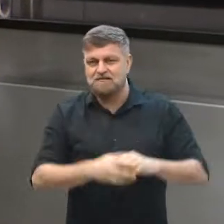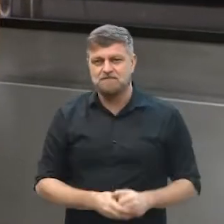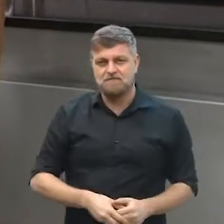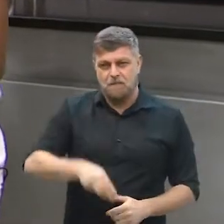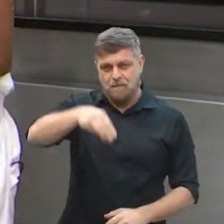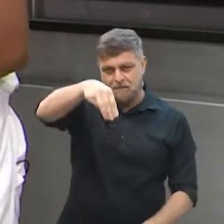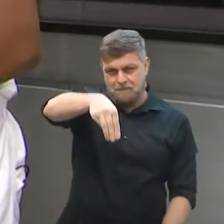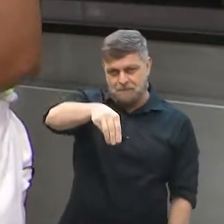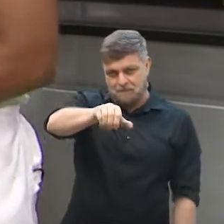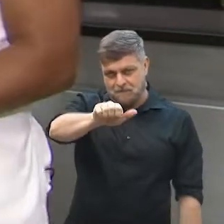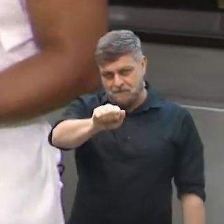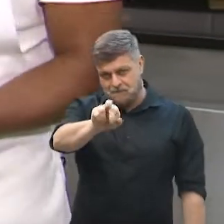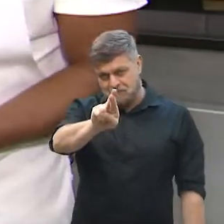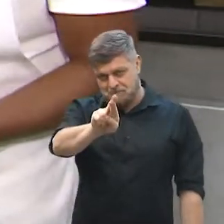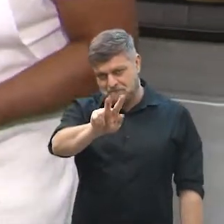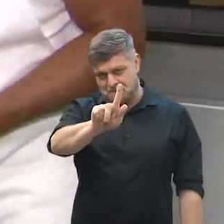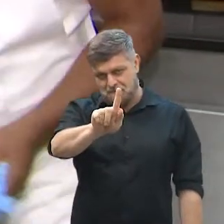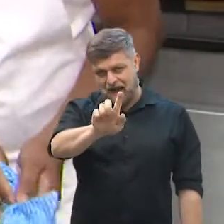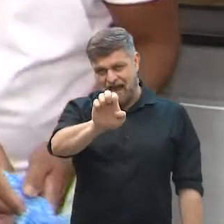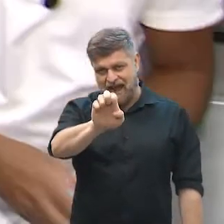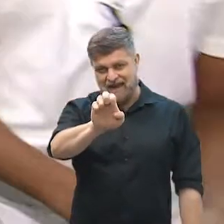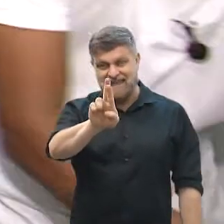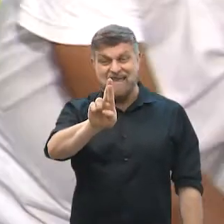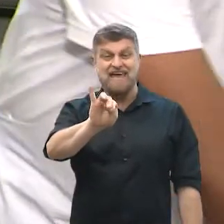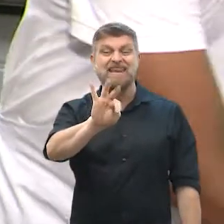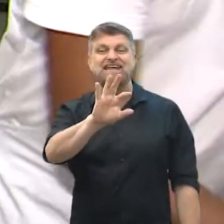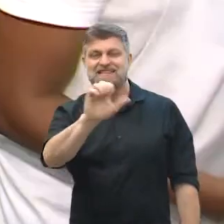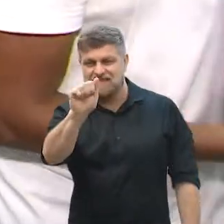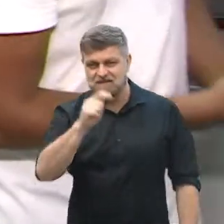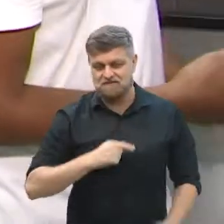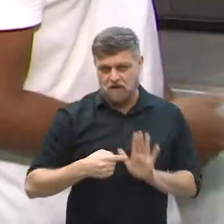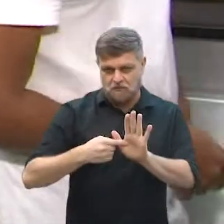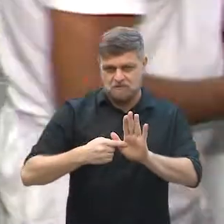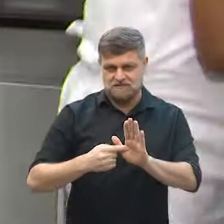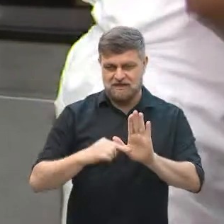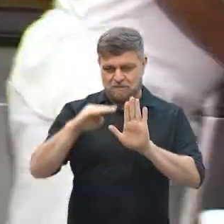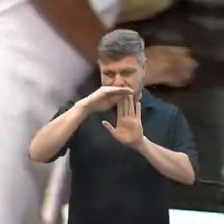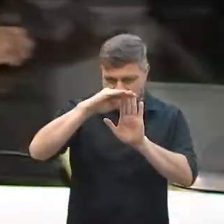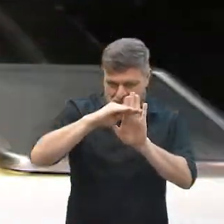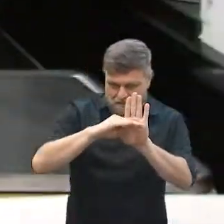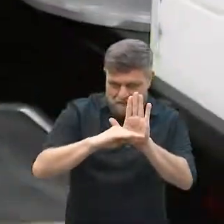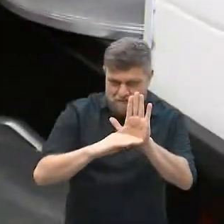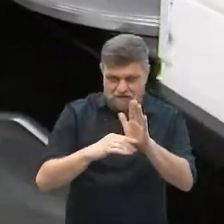pra vocês. Vamos lá então, Adenilton. Vamos mostrar o passo a passo.